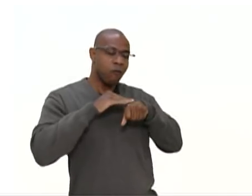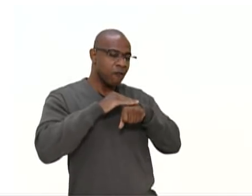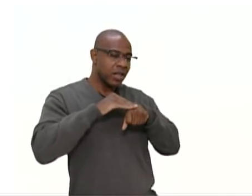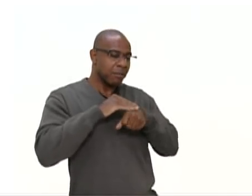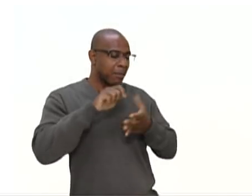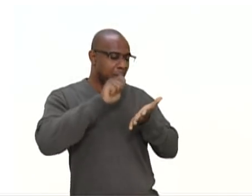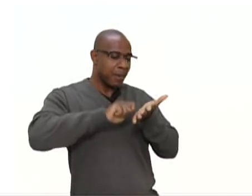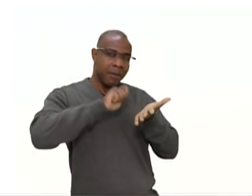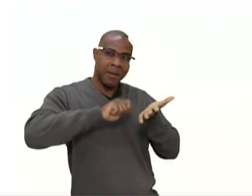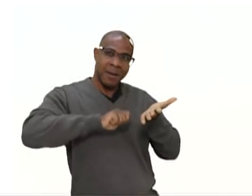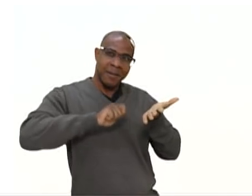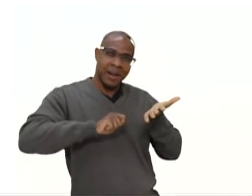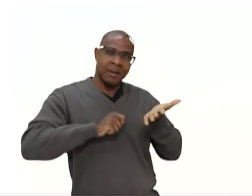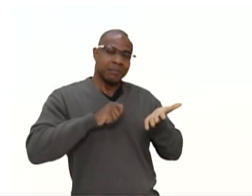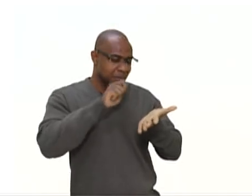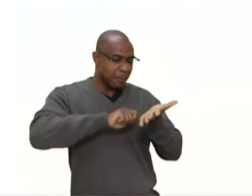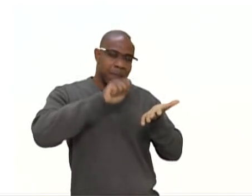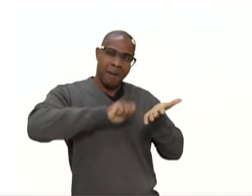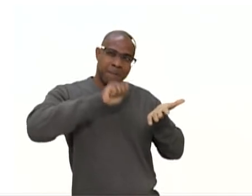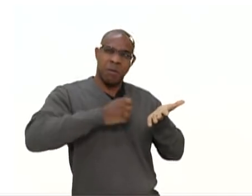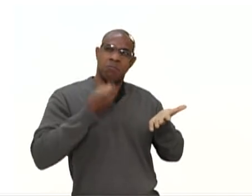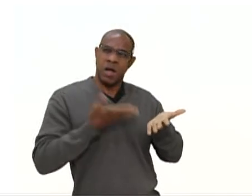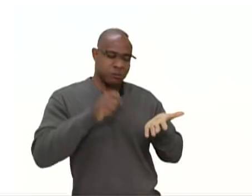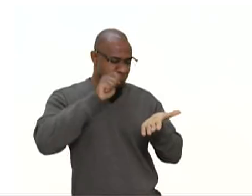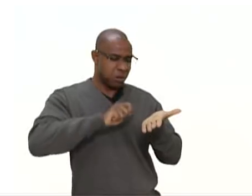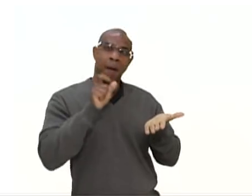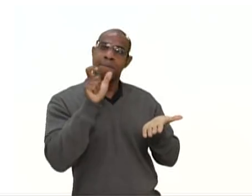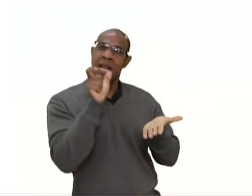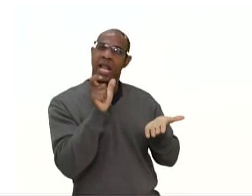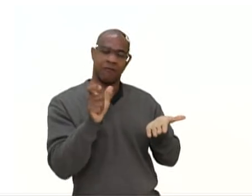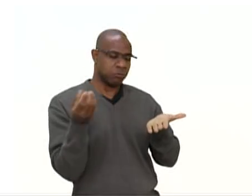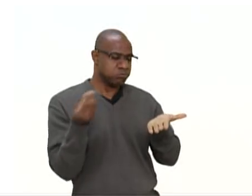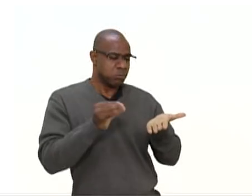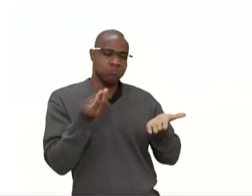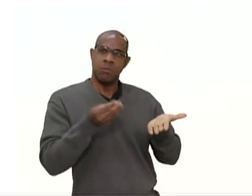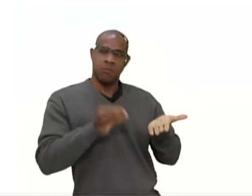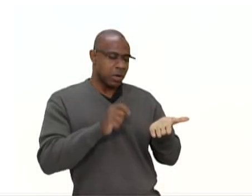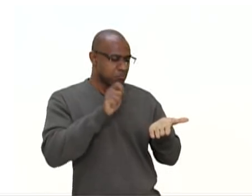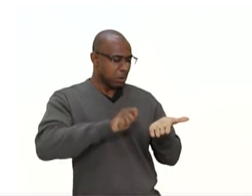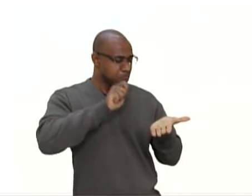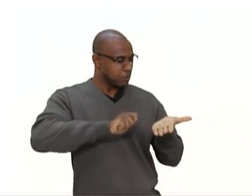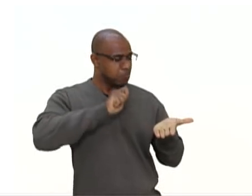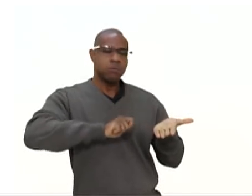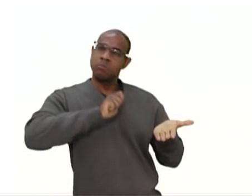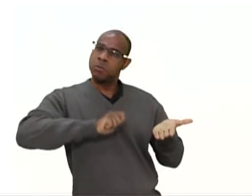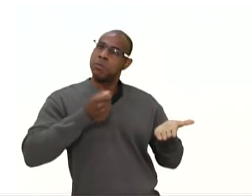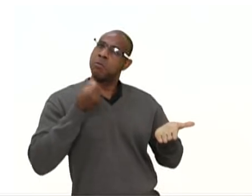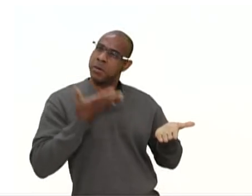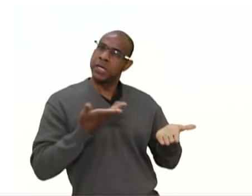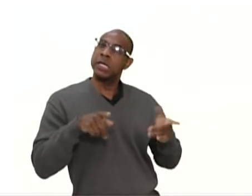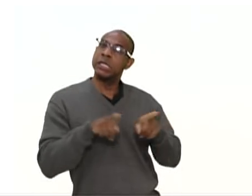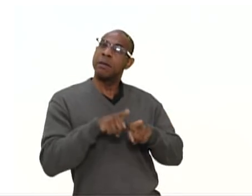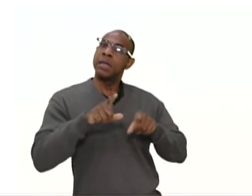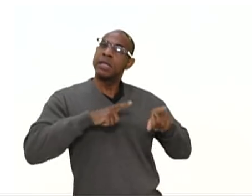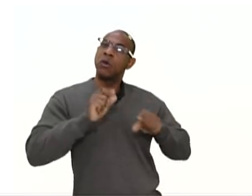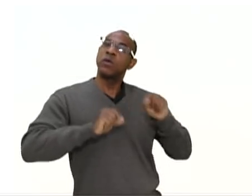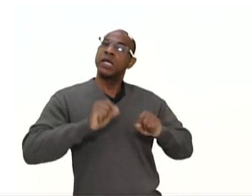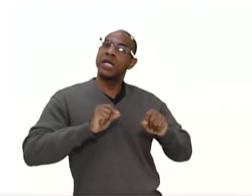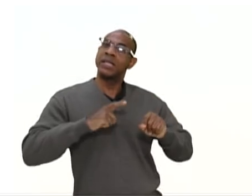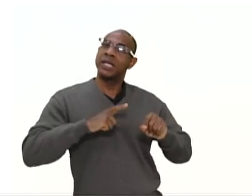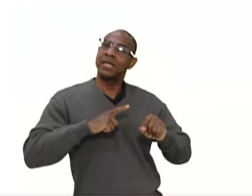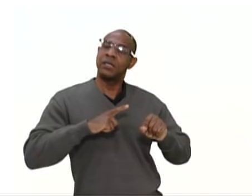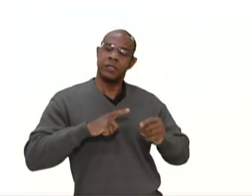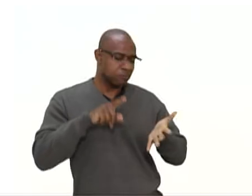bom articulador? Que articulam bem as palavras, que tem uma boa argumentação, que tenha um